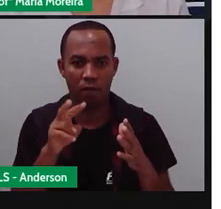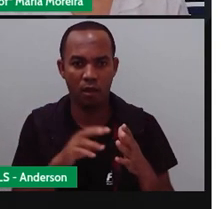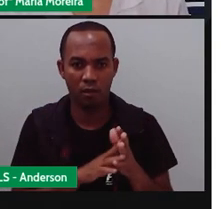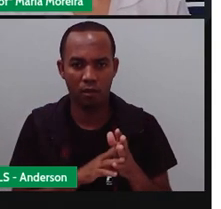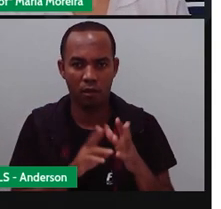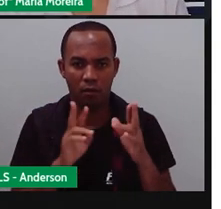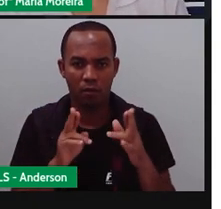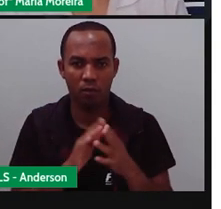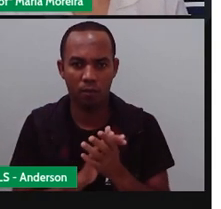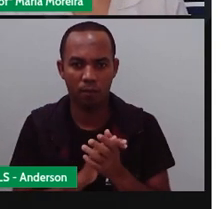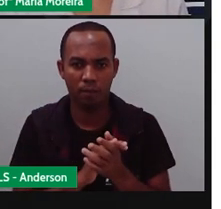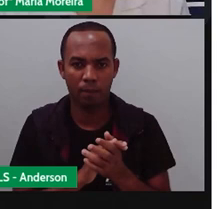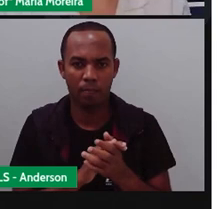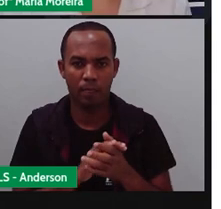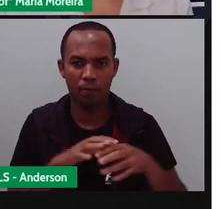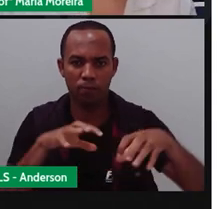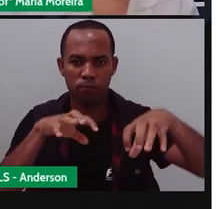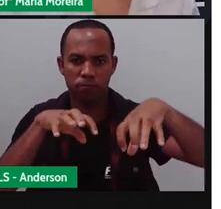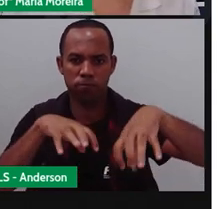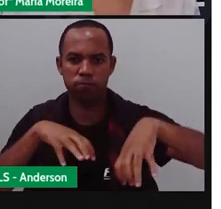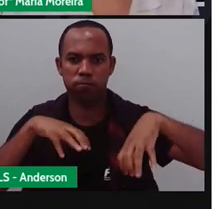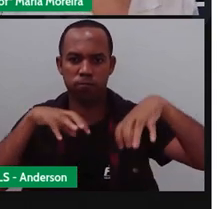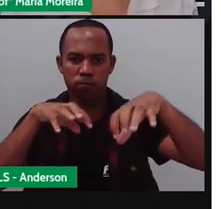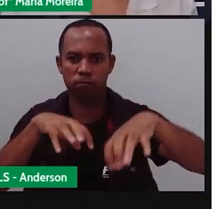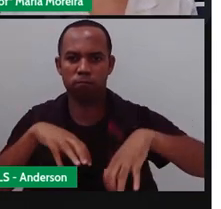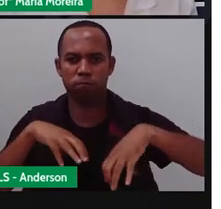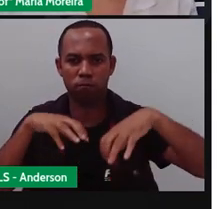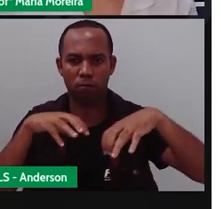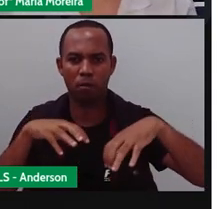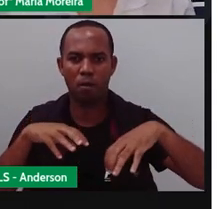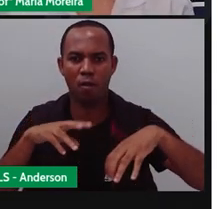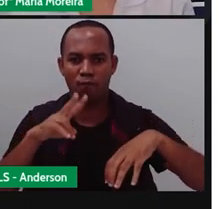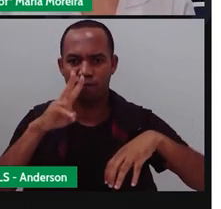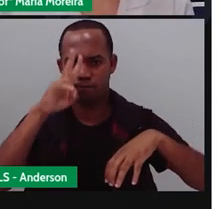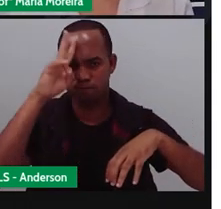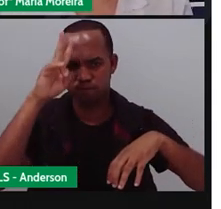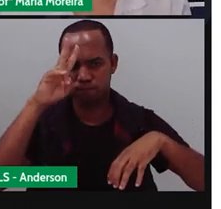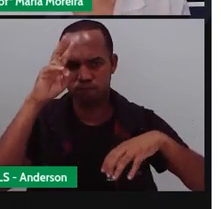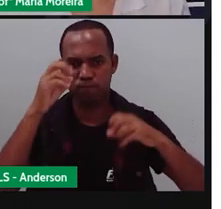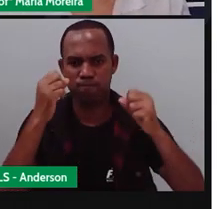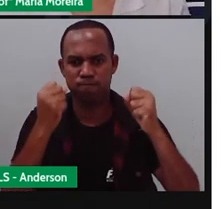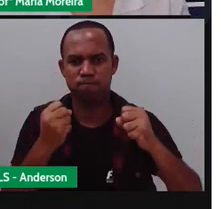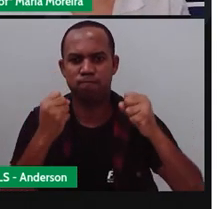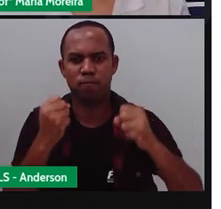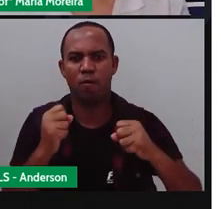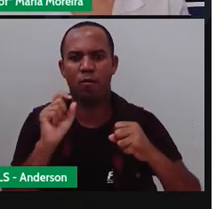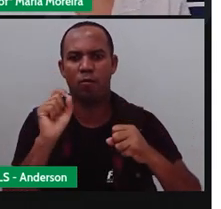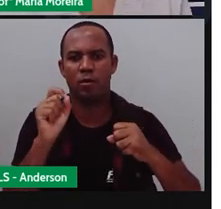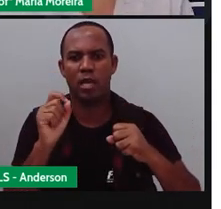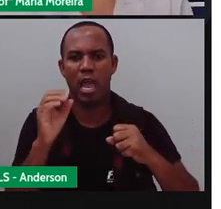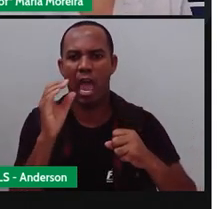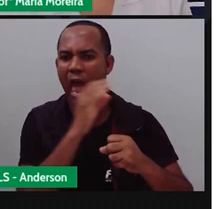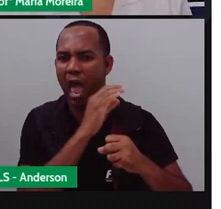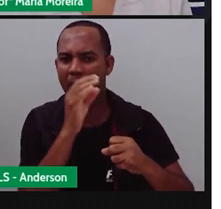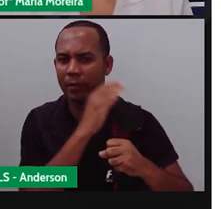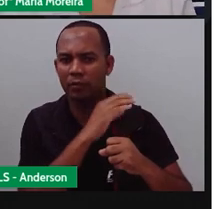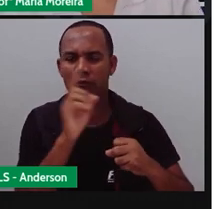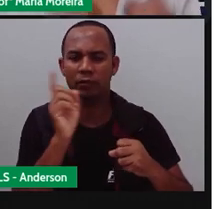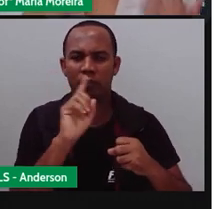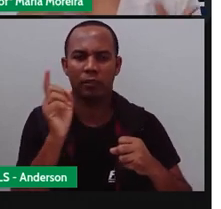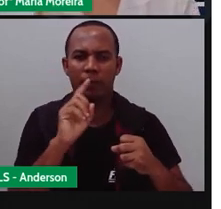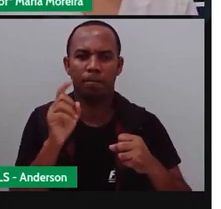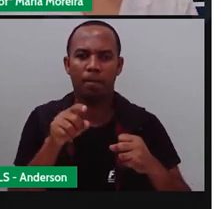é bem assim não contratou né a potência do motor ele não foi Projetada para aquele ande rápido